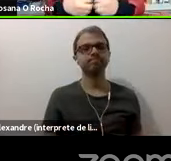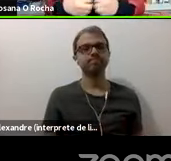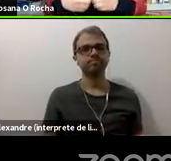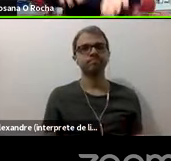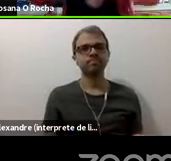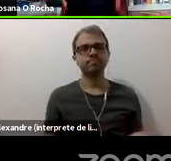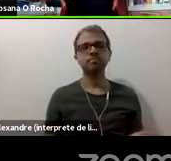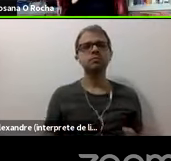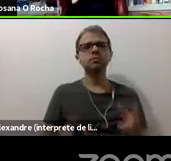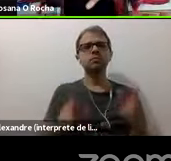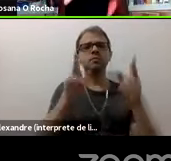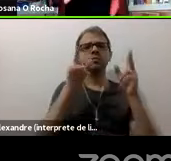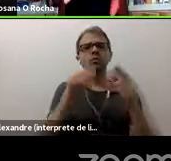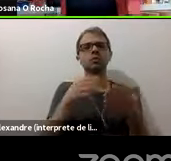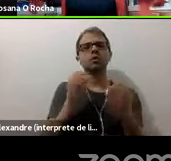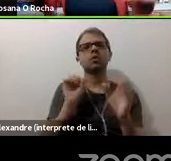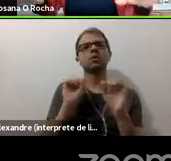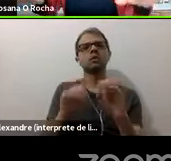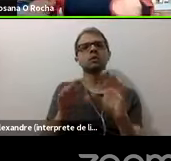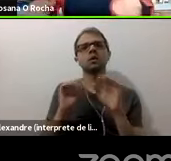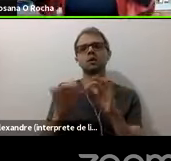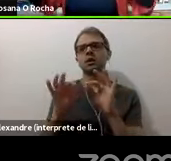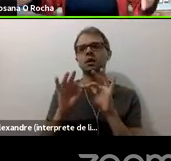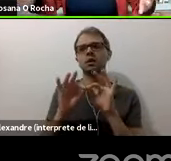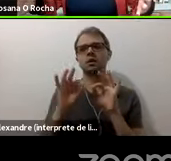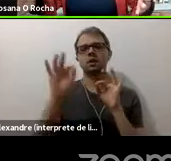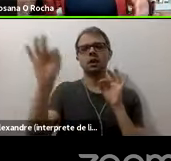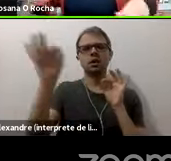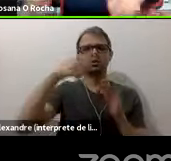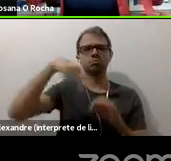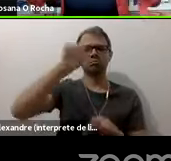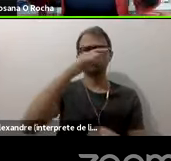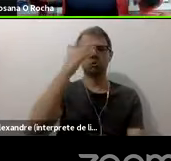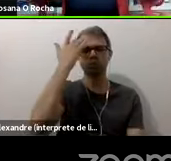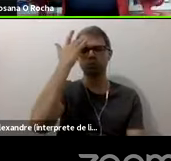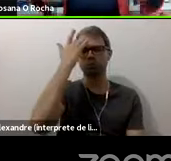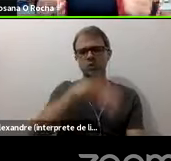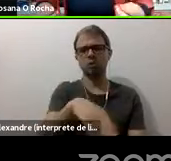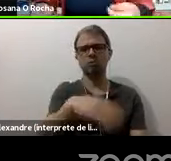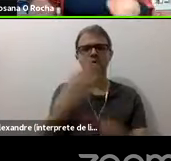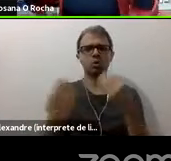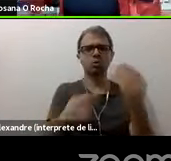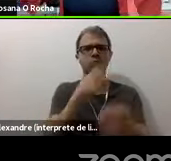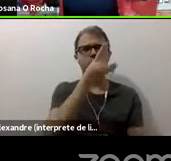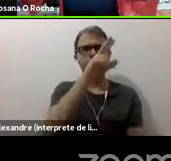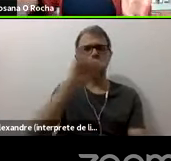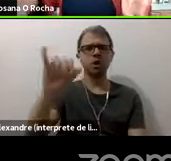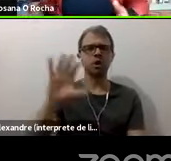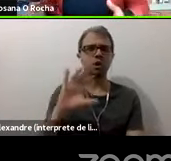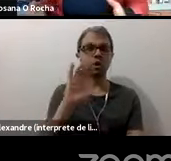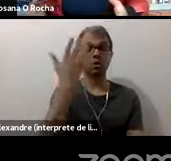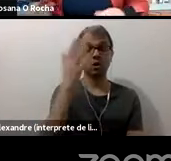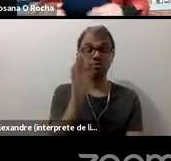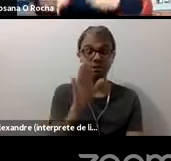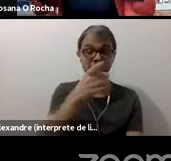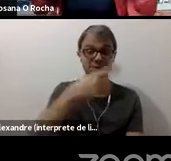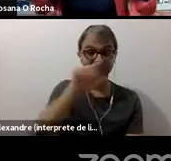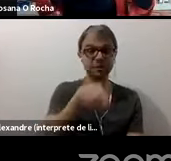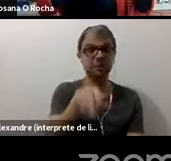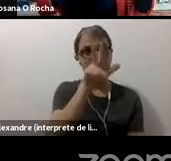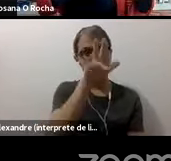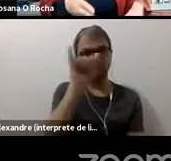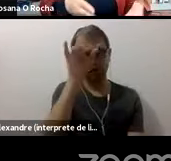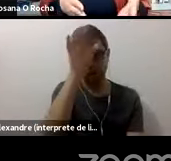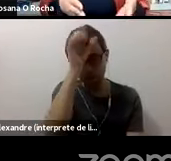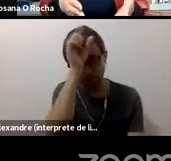ensino remoto no início, que ninguém sabia como seria e que a gente foi aprendendo, a gente vai aprender nesse retorno. Né? A gente